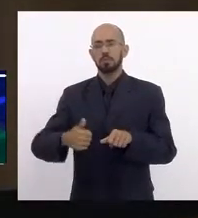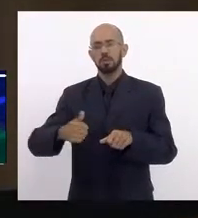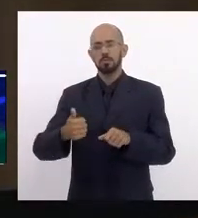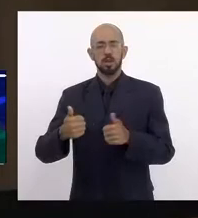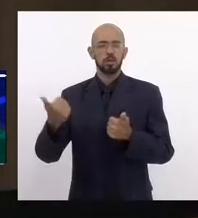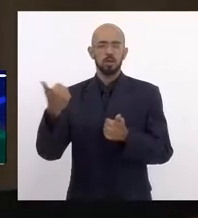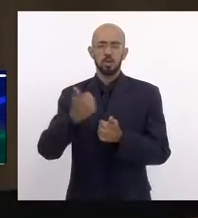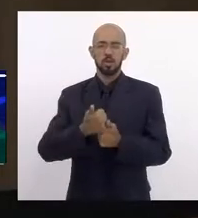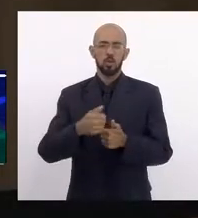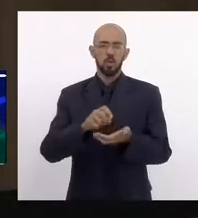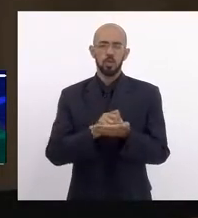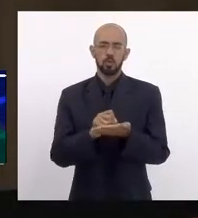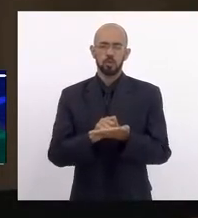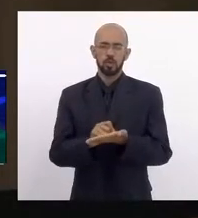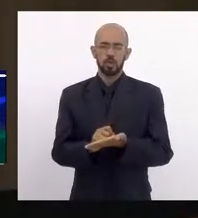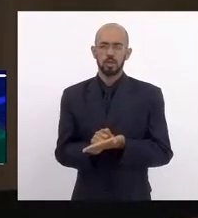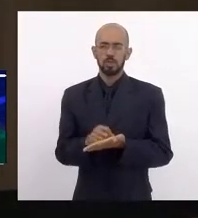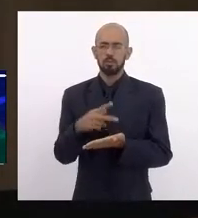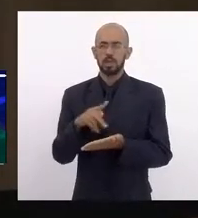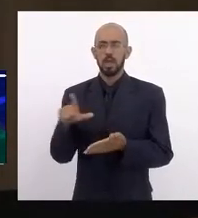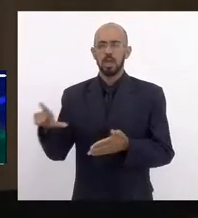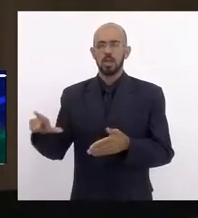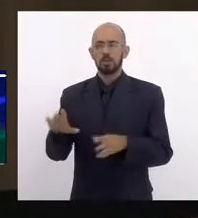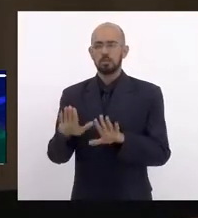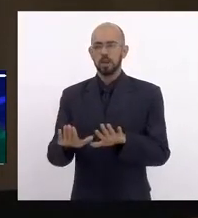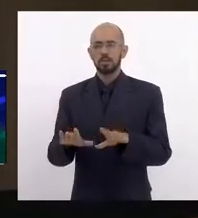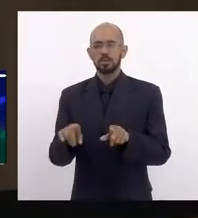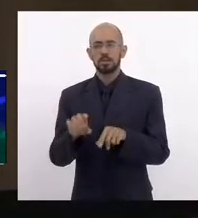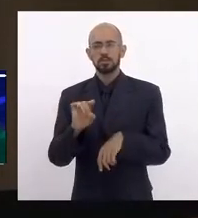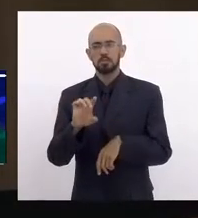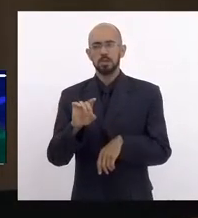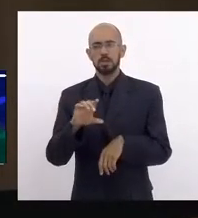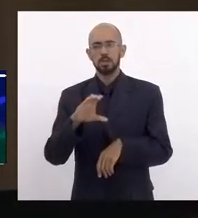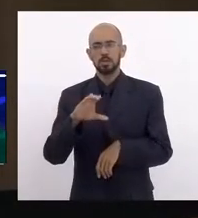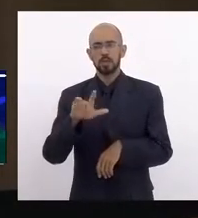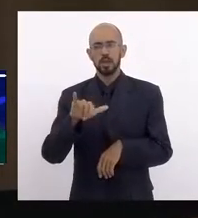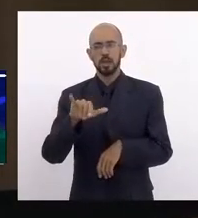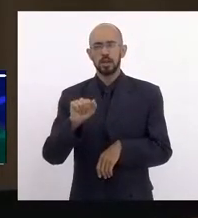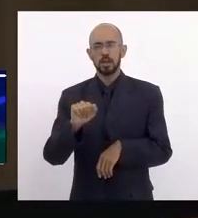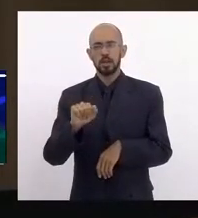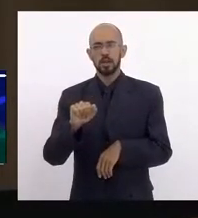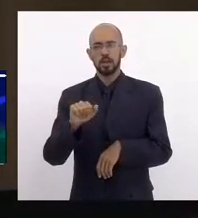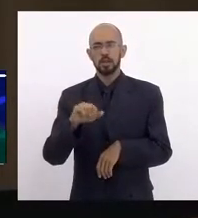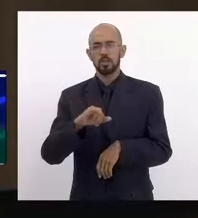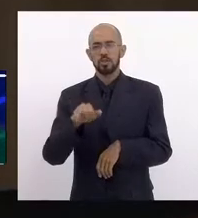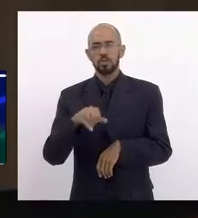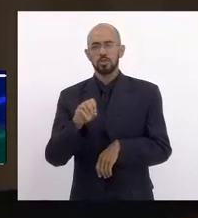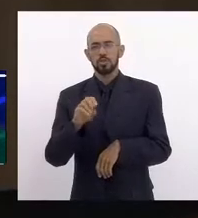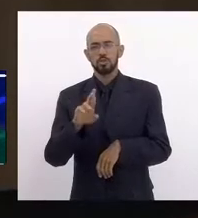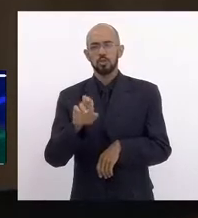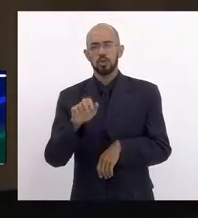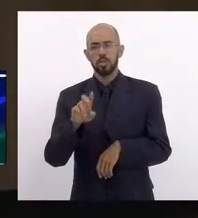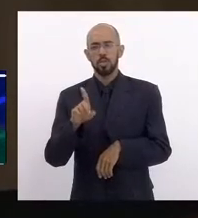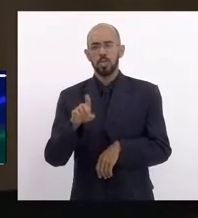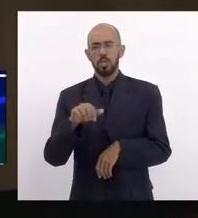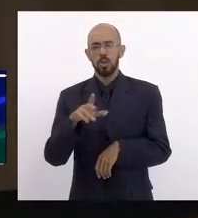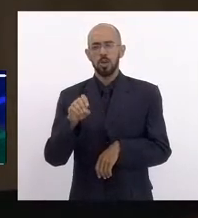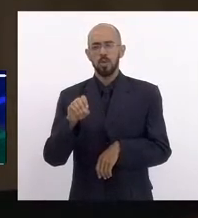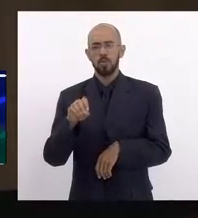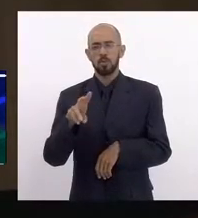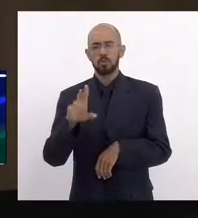coautoria desse projeto, mas, em especial, a deputada Célia Jordão, que já havia me feito